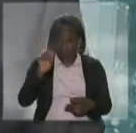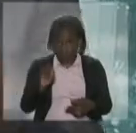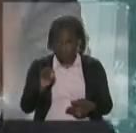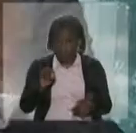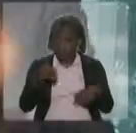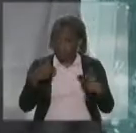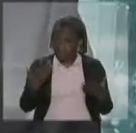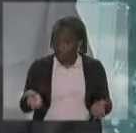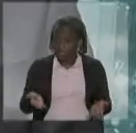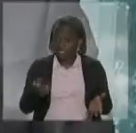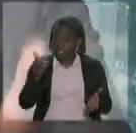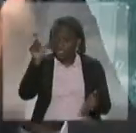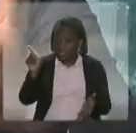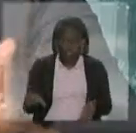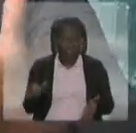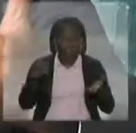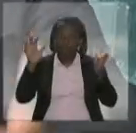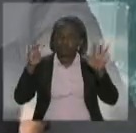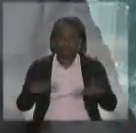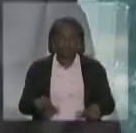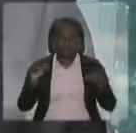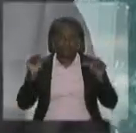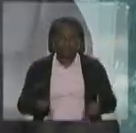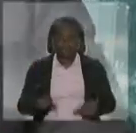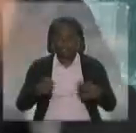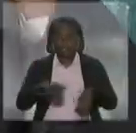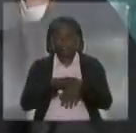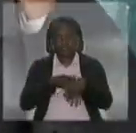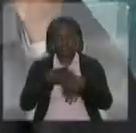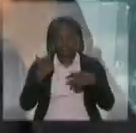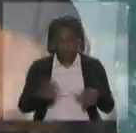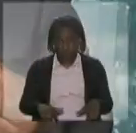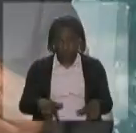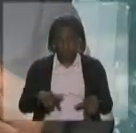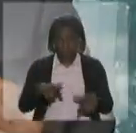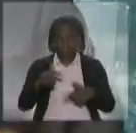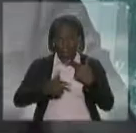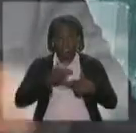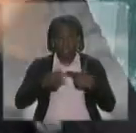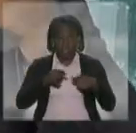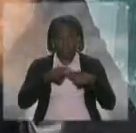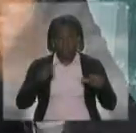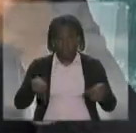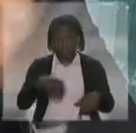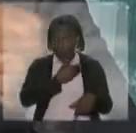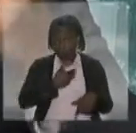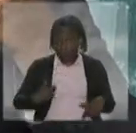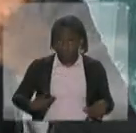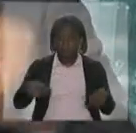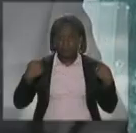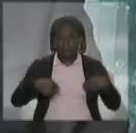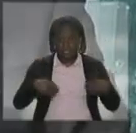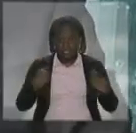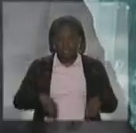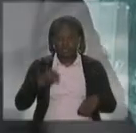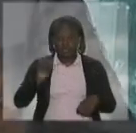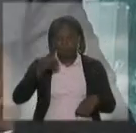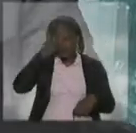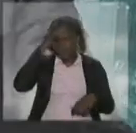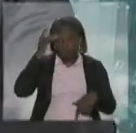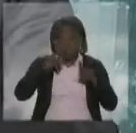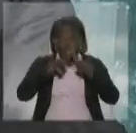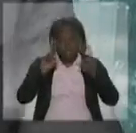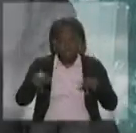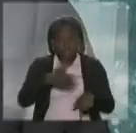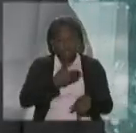faliu e é preciso discutir esse modelo serviço público tem que ser prestado por